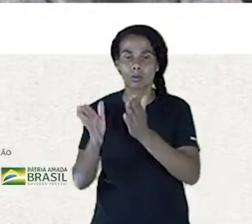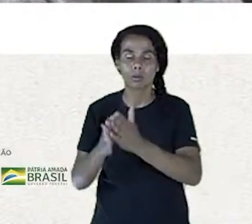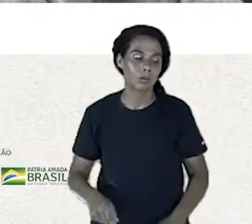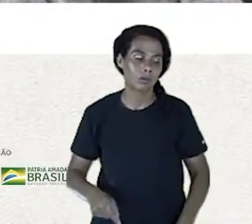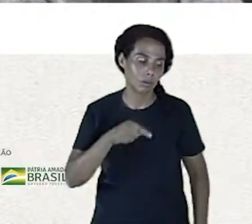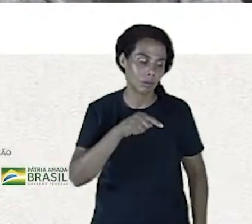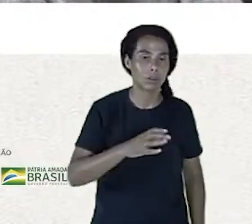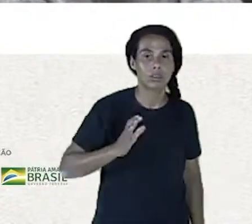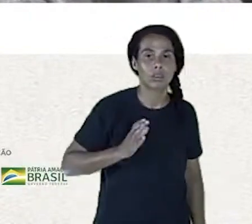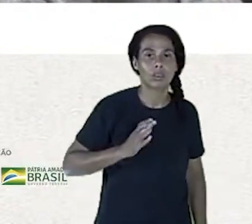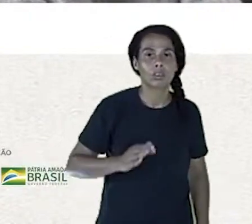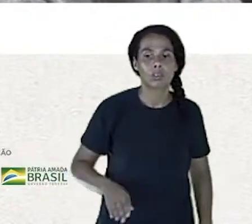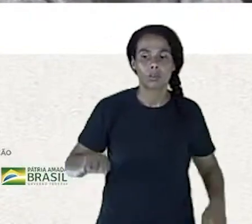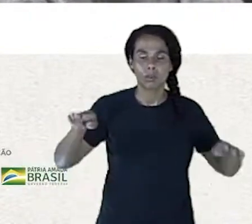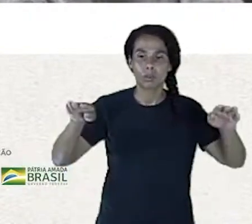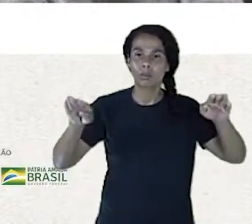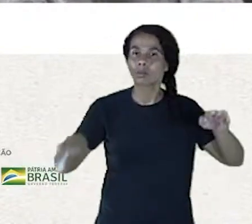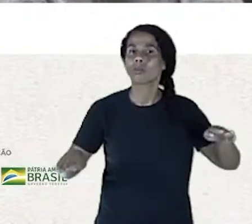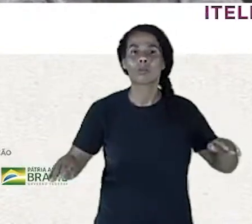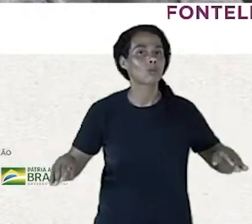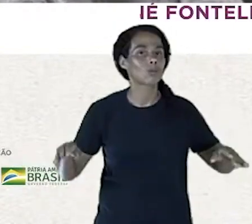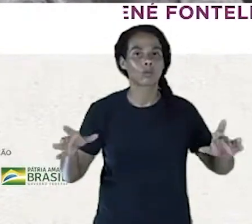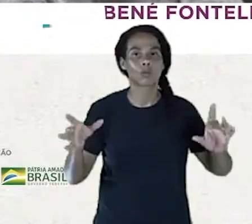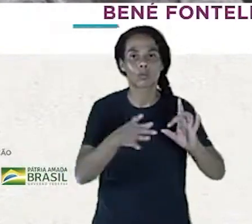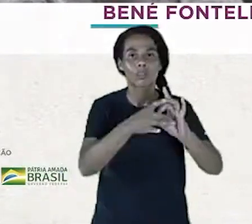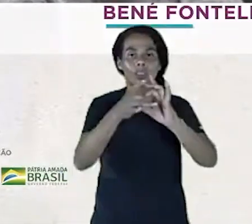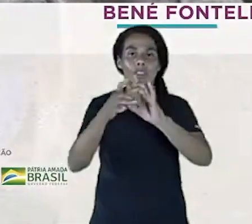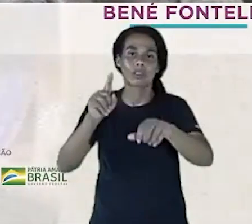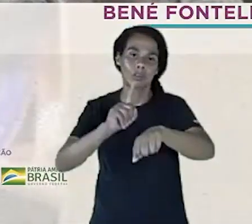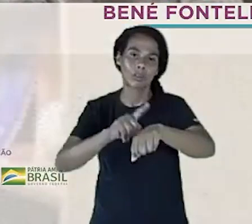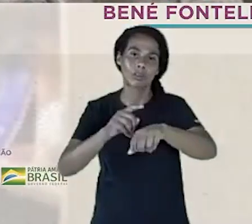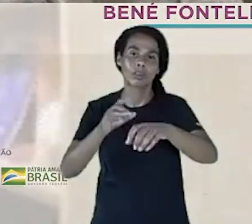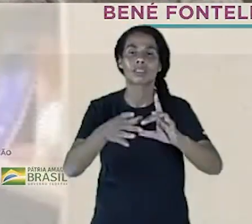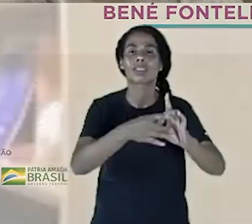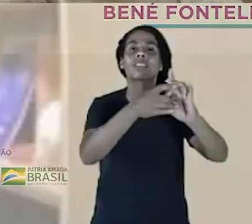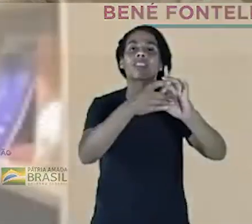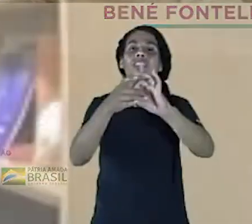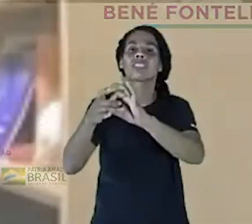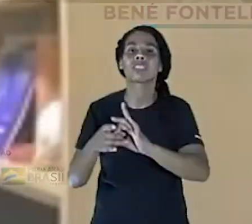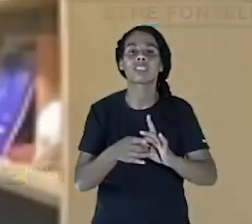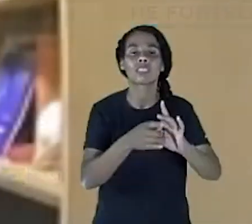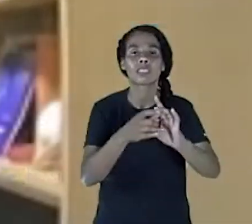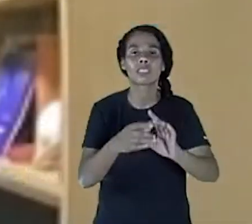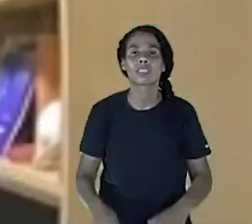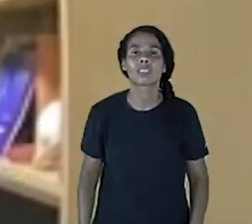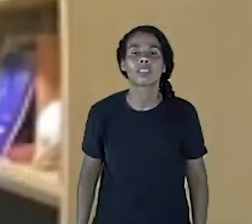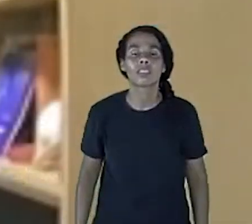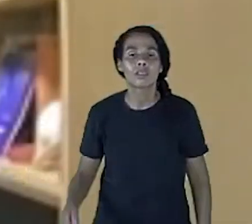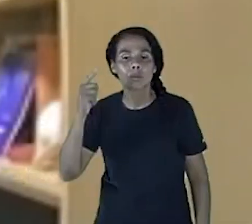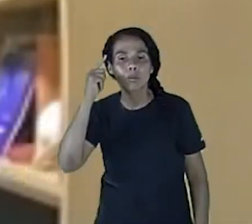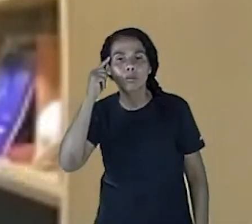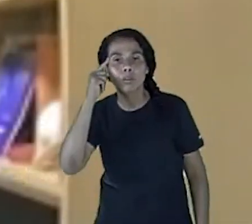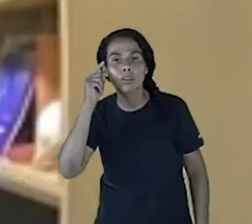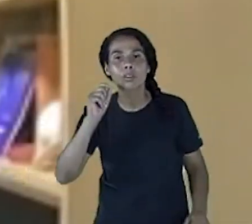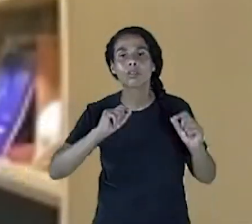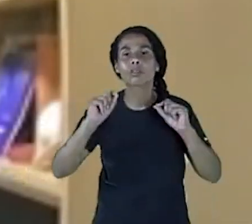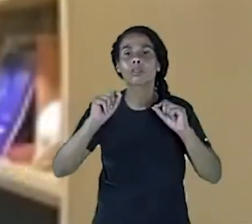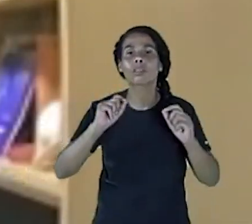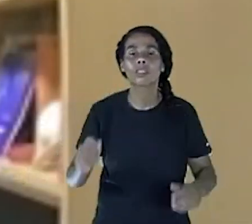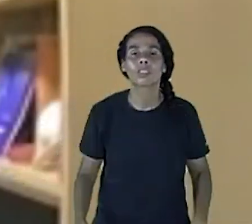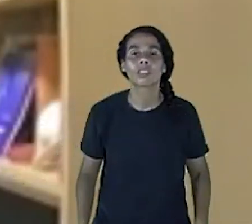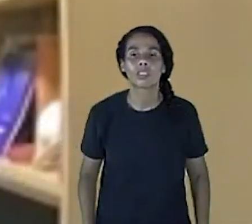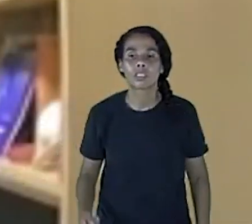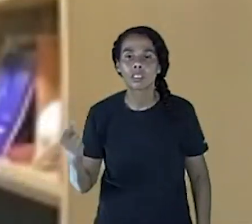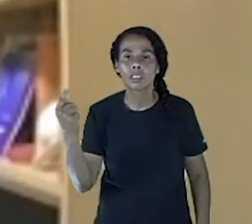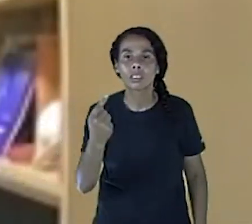pensarmos, enfim, naqueles que precisam, naqueles que necessitam, de voltar nossas